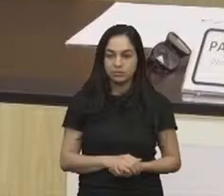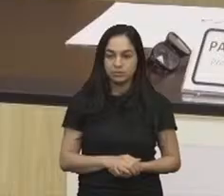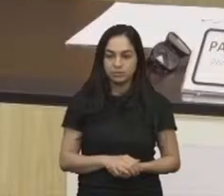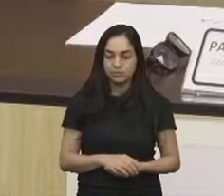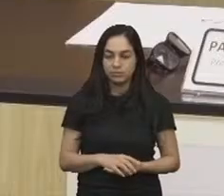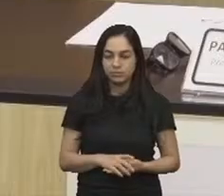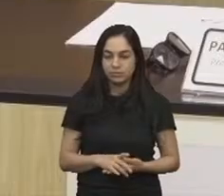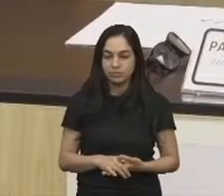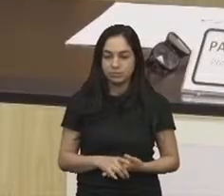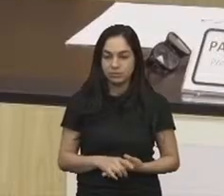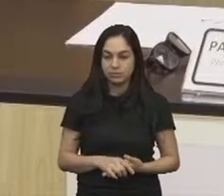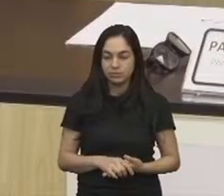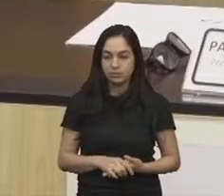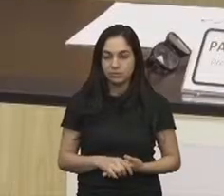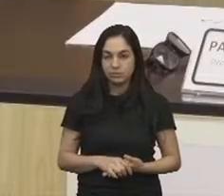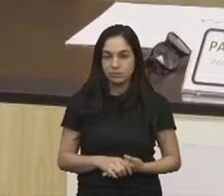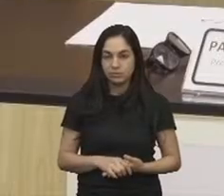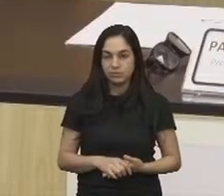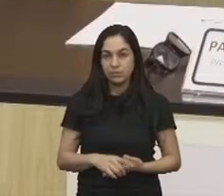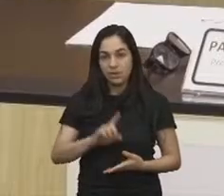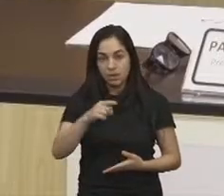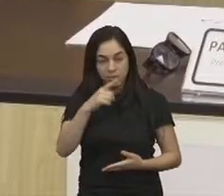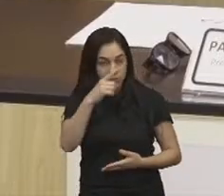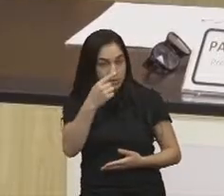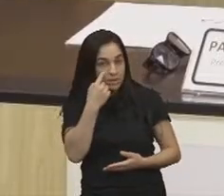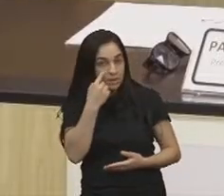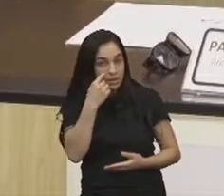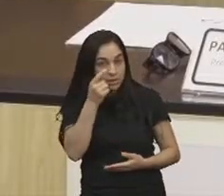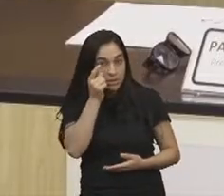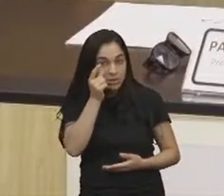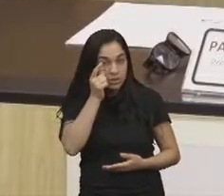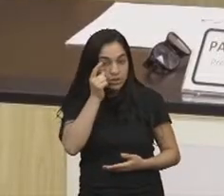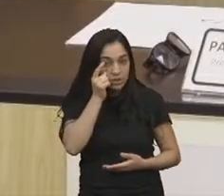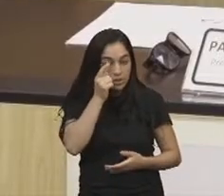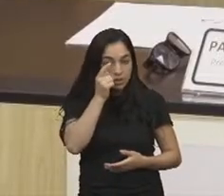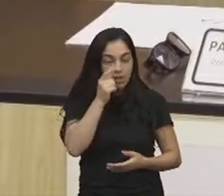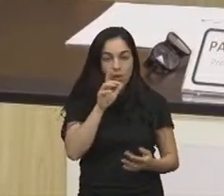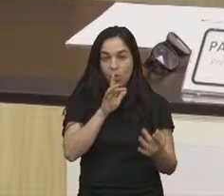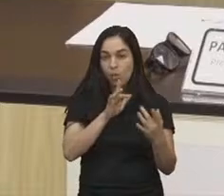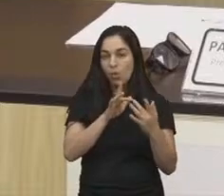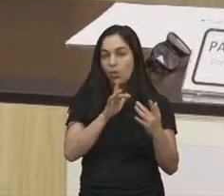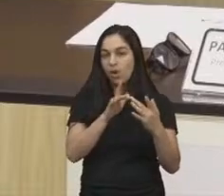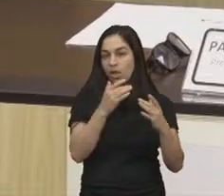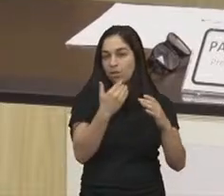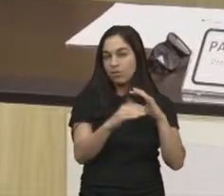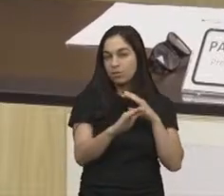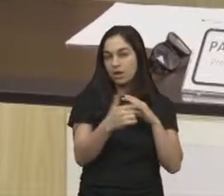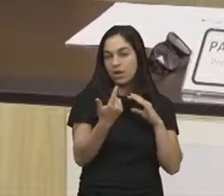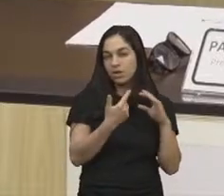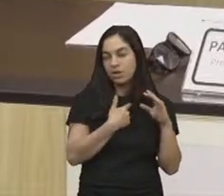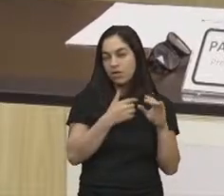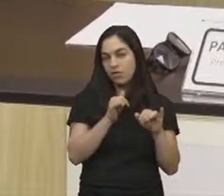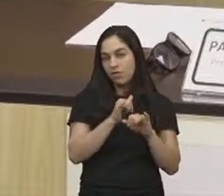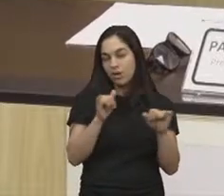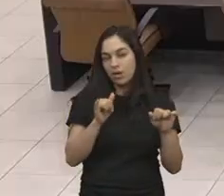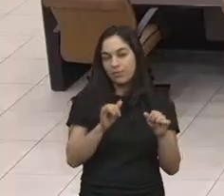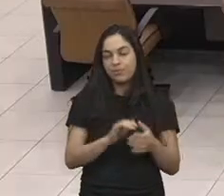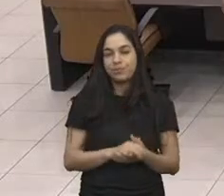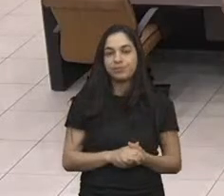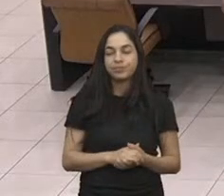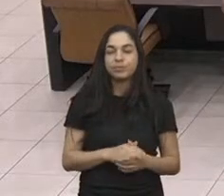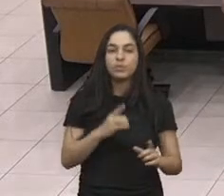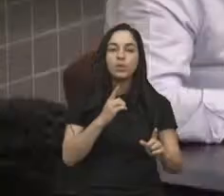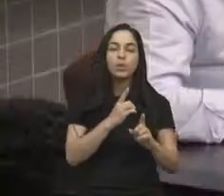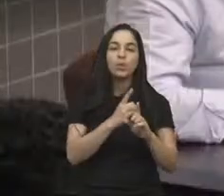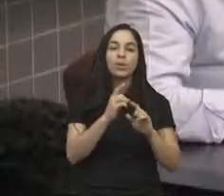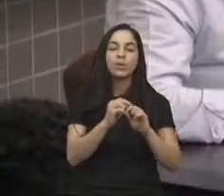Certo. Depois, se ele puder, o Muniz puder entrar em contato, a gente passa para você. Localizei aqui. A